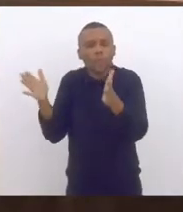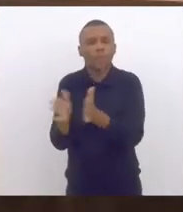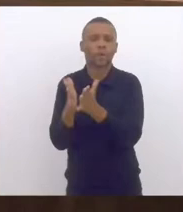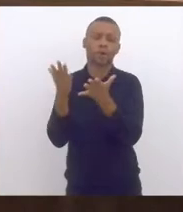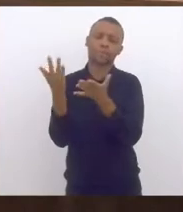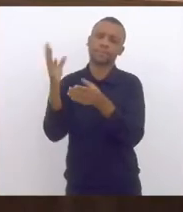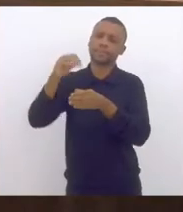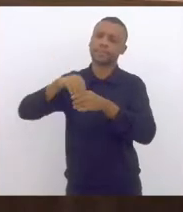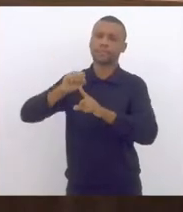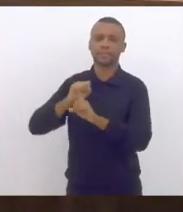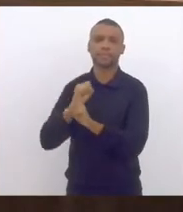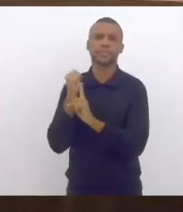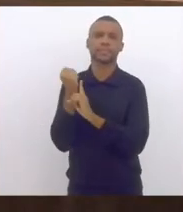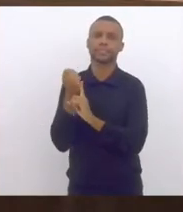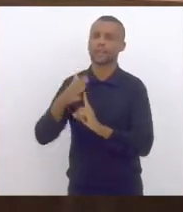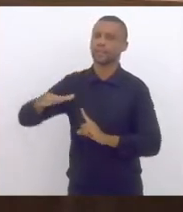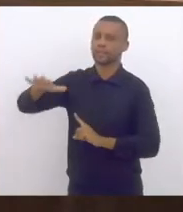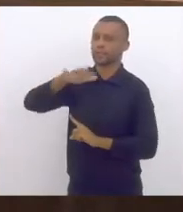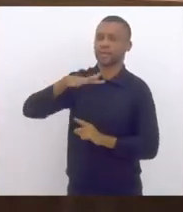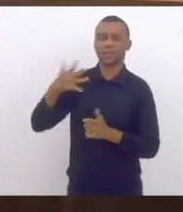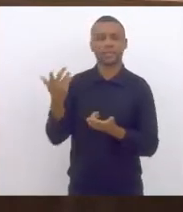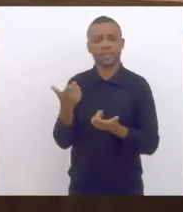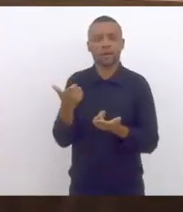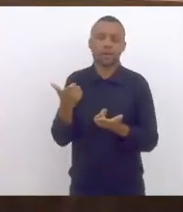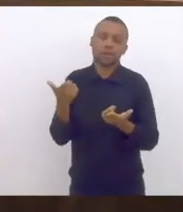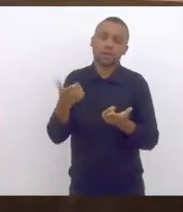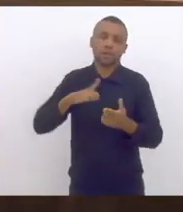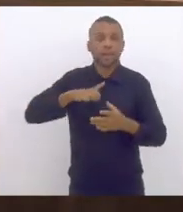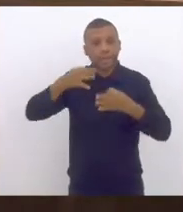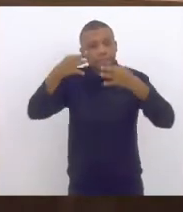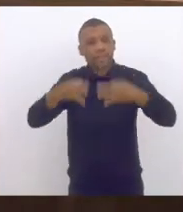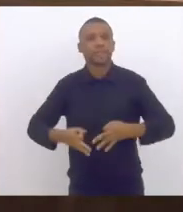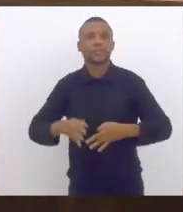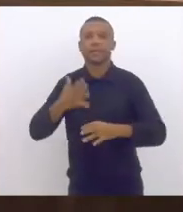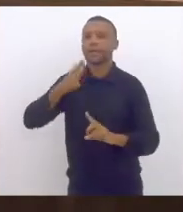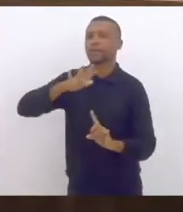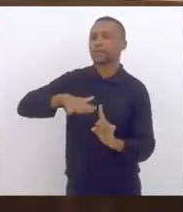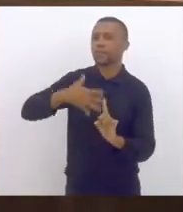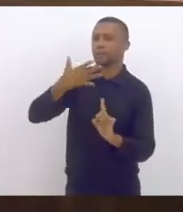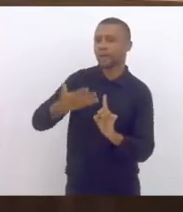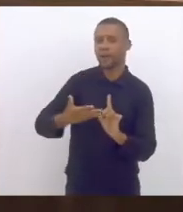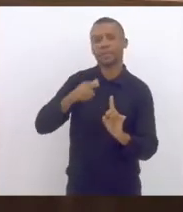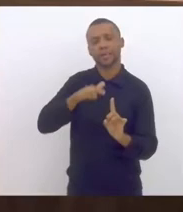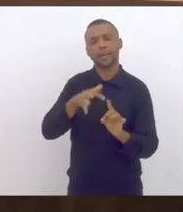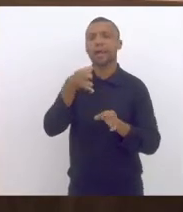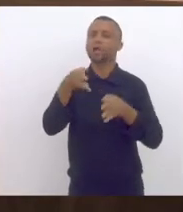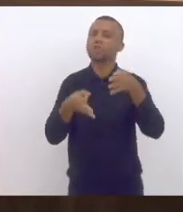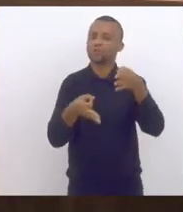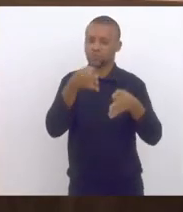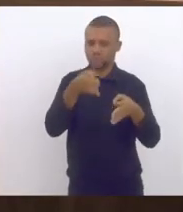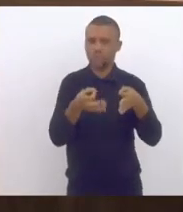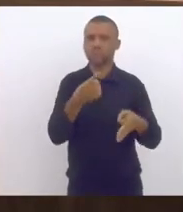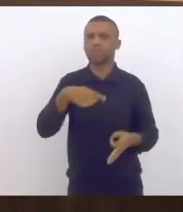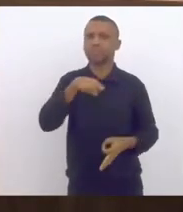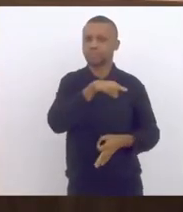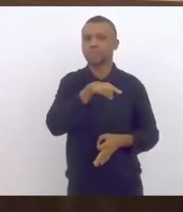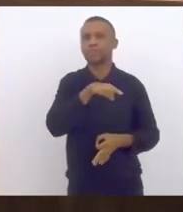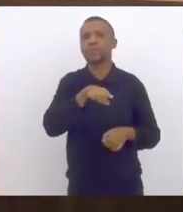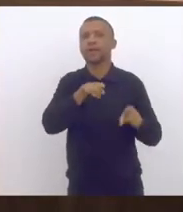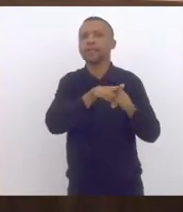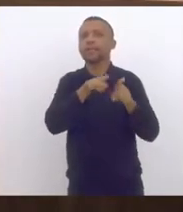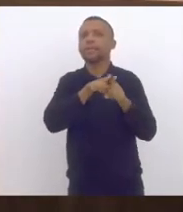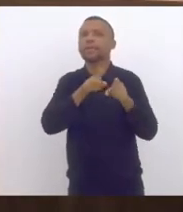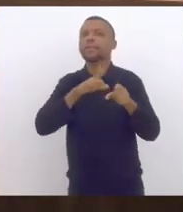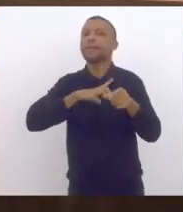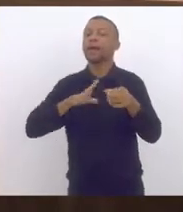nessa sociedade. Então, não tenho dúvida que essa homenagem é uma homenagem mais que justa. Ela traz também no seu